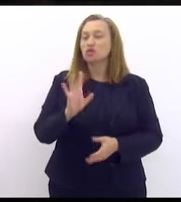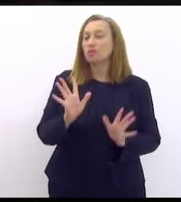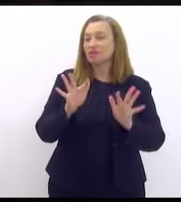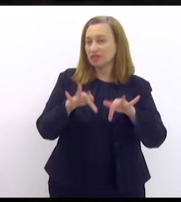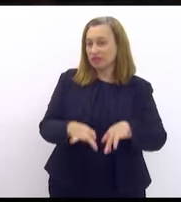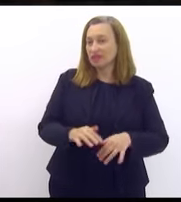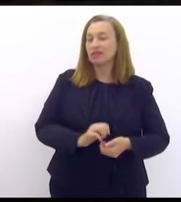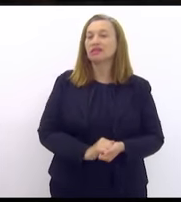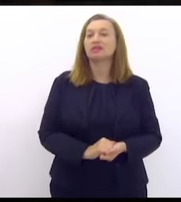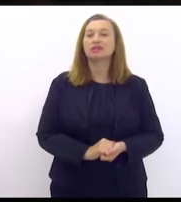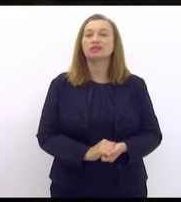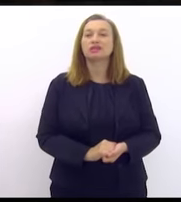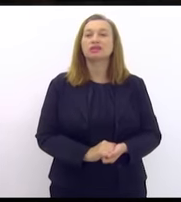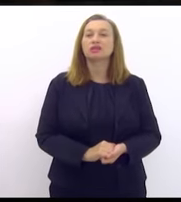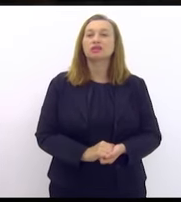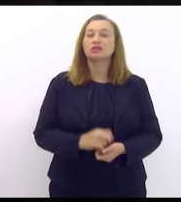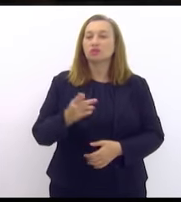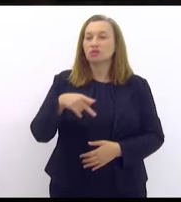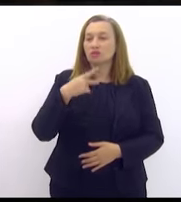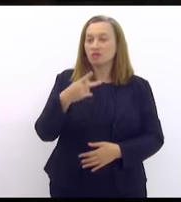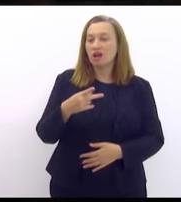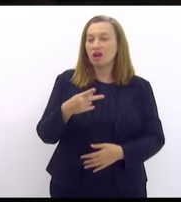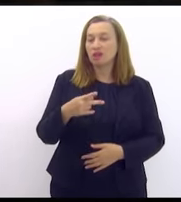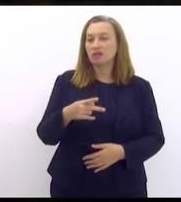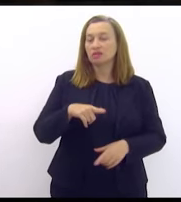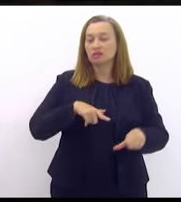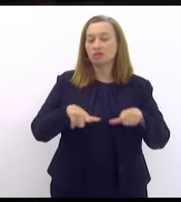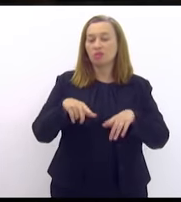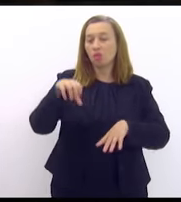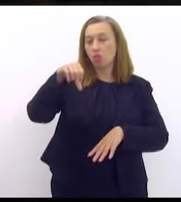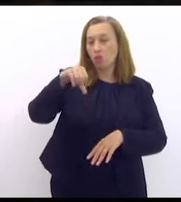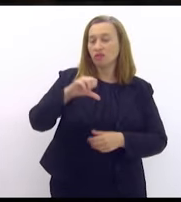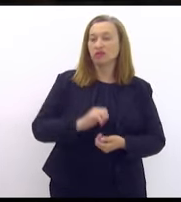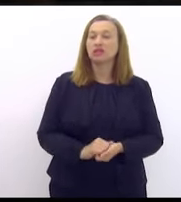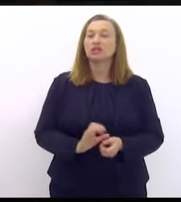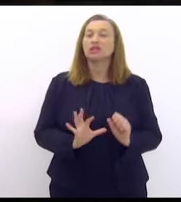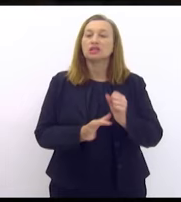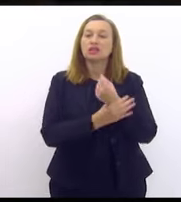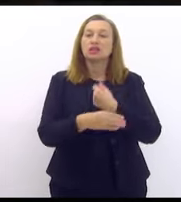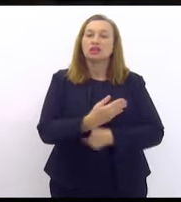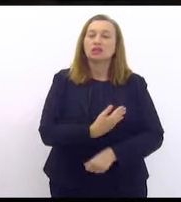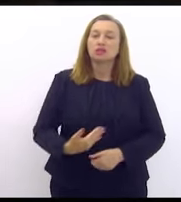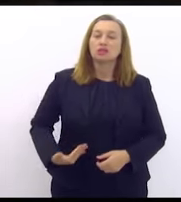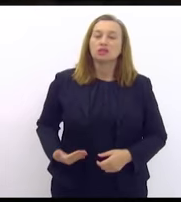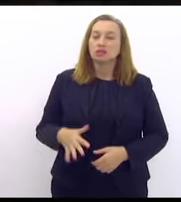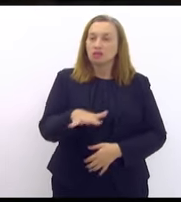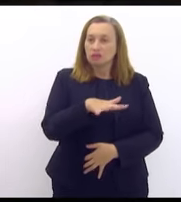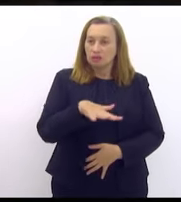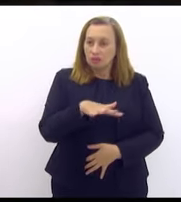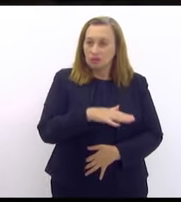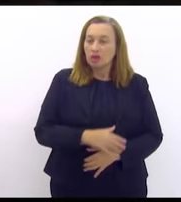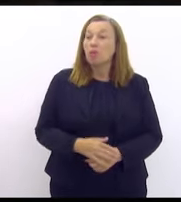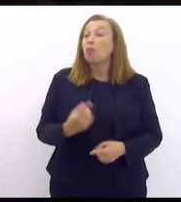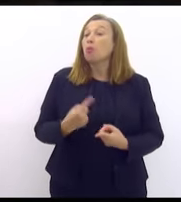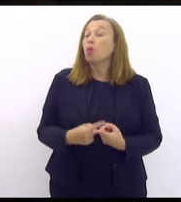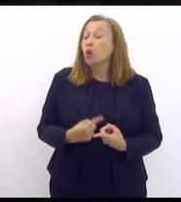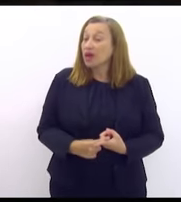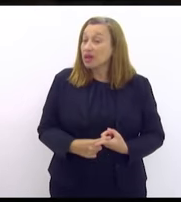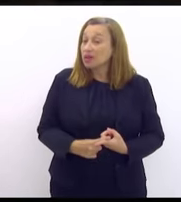fechar, é que quando falo na missão 9, a segurança pública territorial, é porque